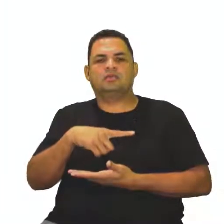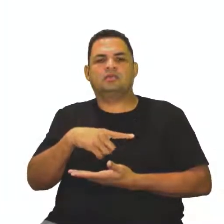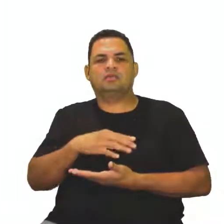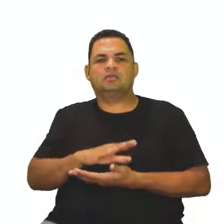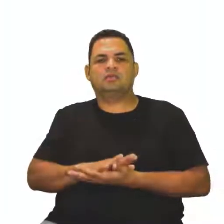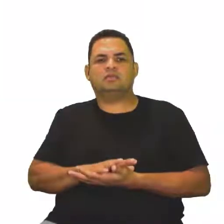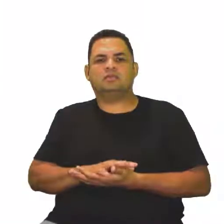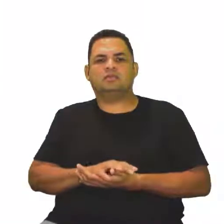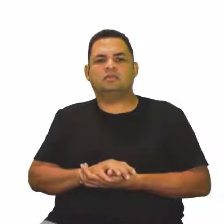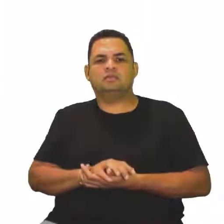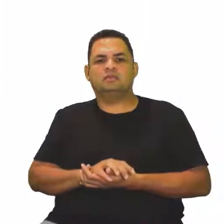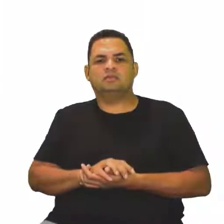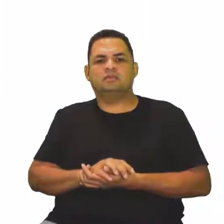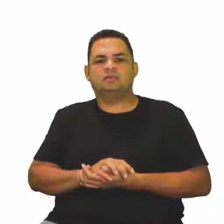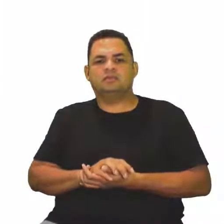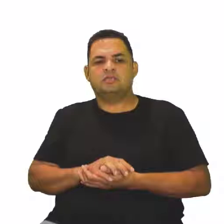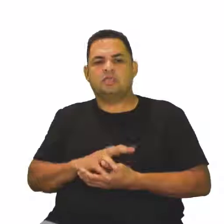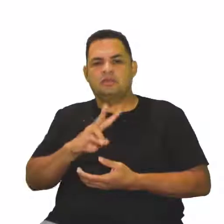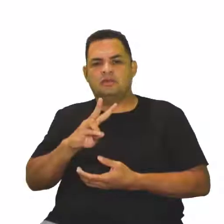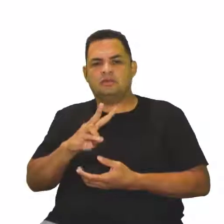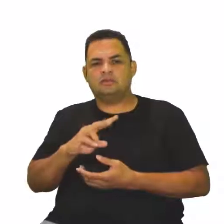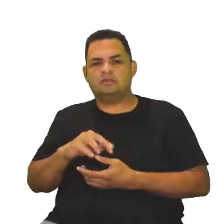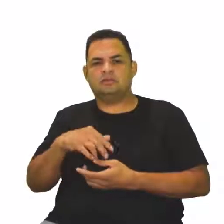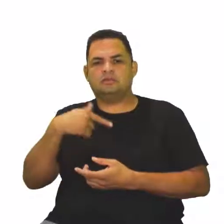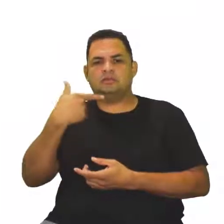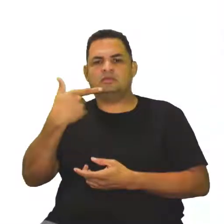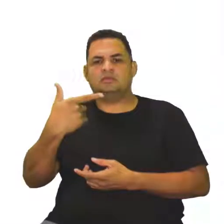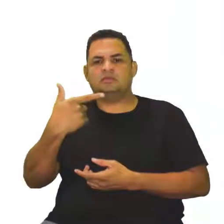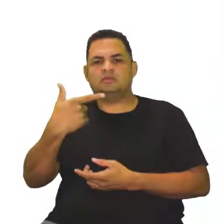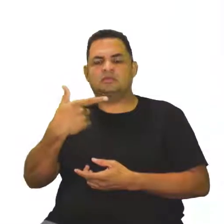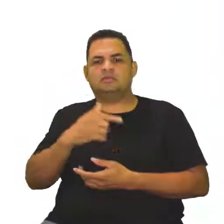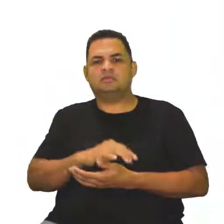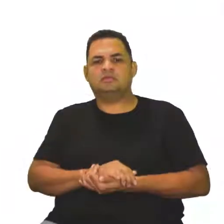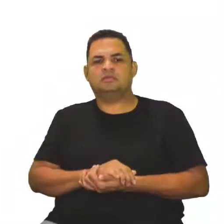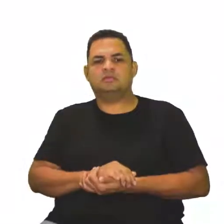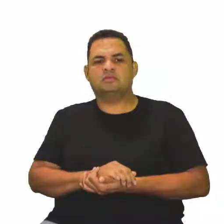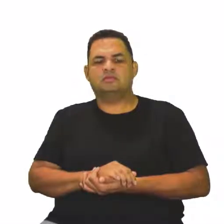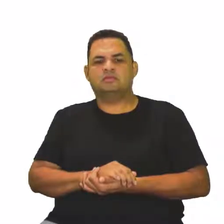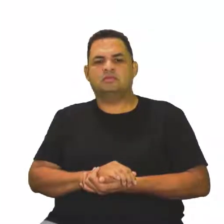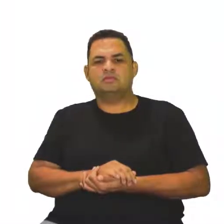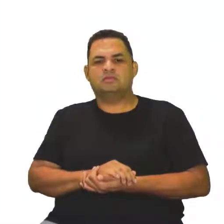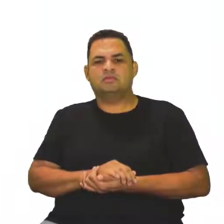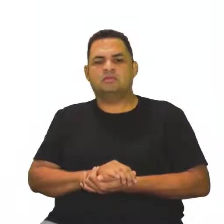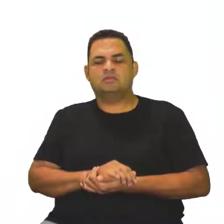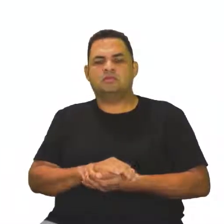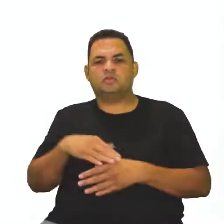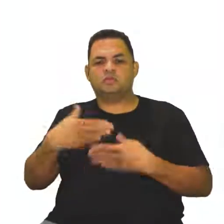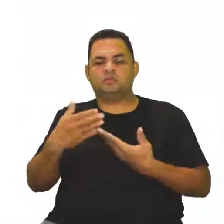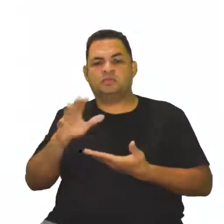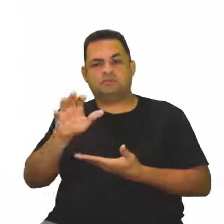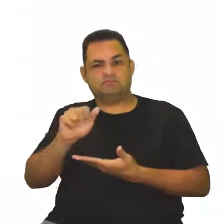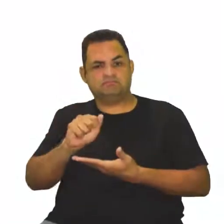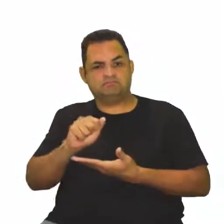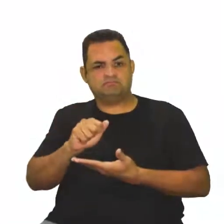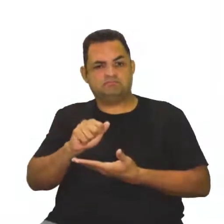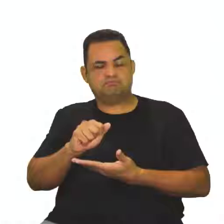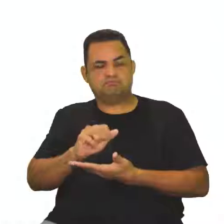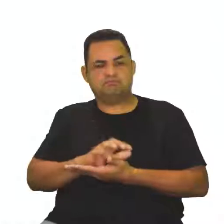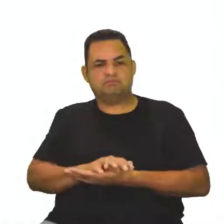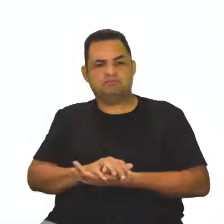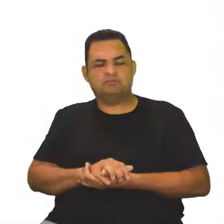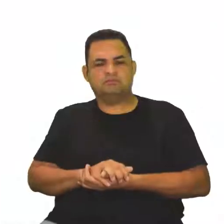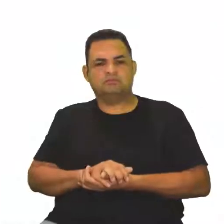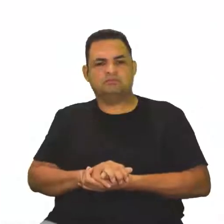a tensão ao quadrado dividido pela corrente, que sai de onde? Quando você pega aqui, ó, deixa eu trocar a